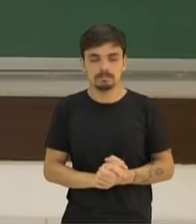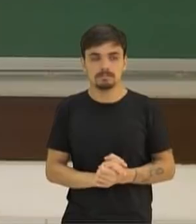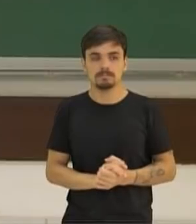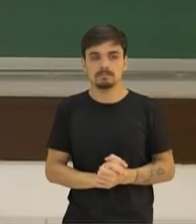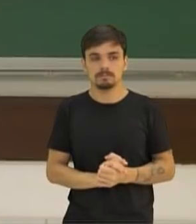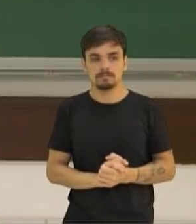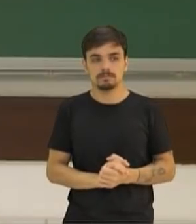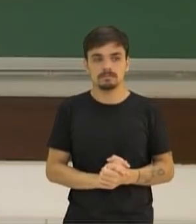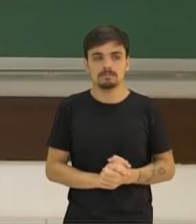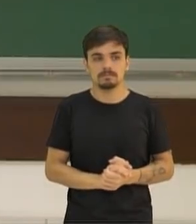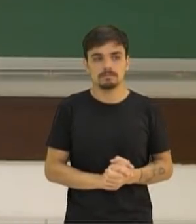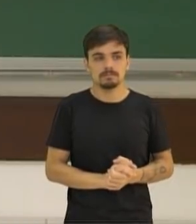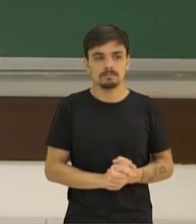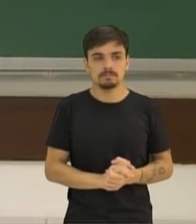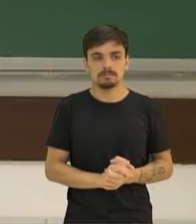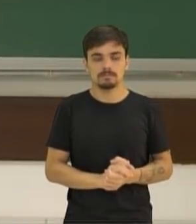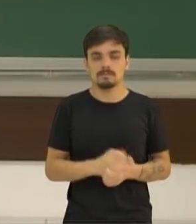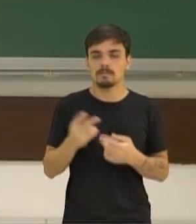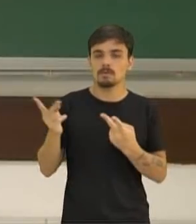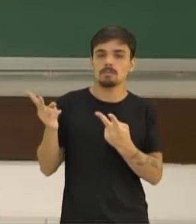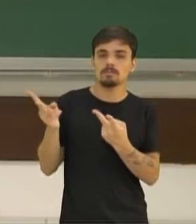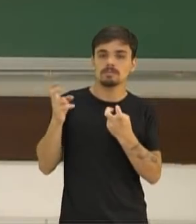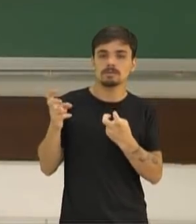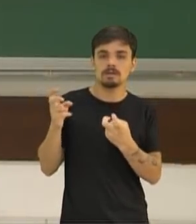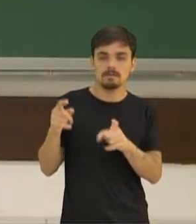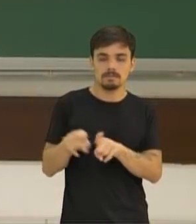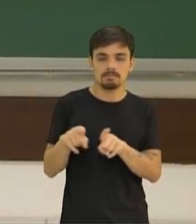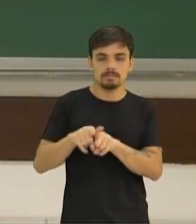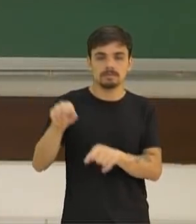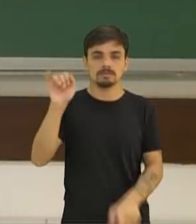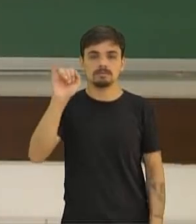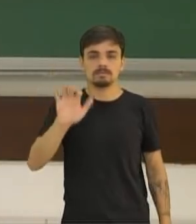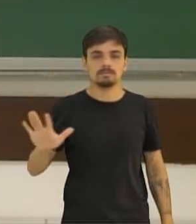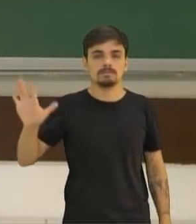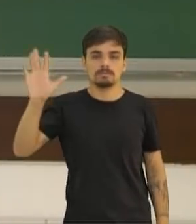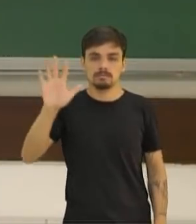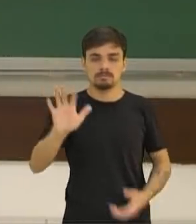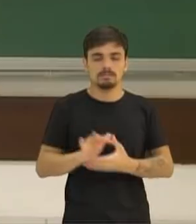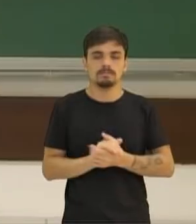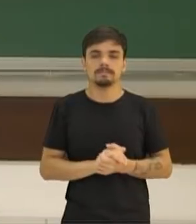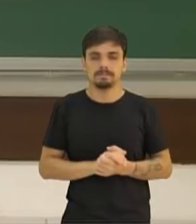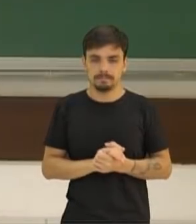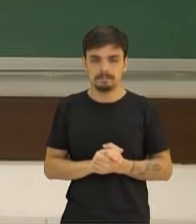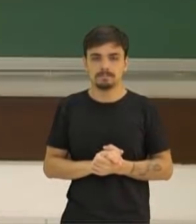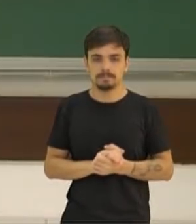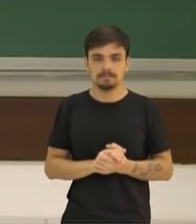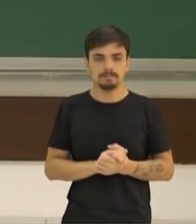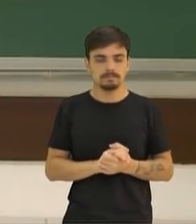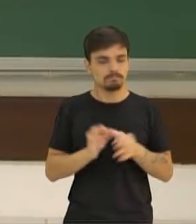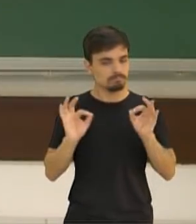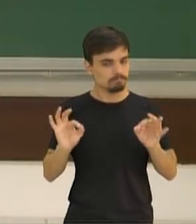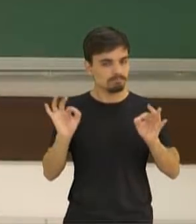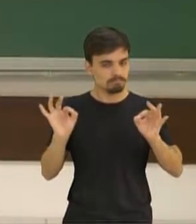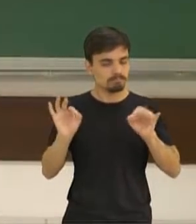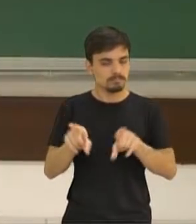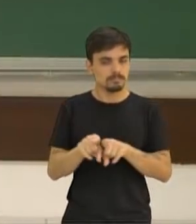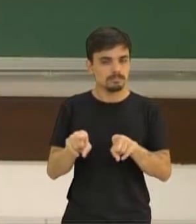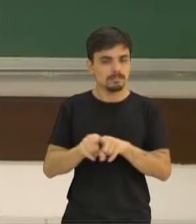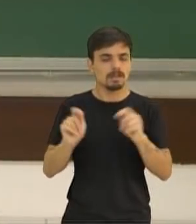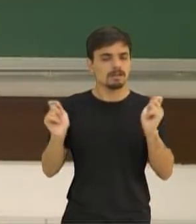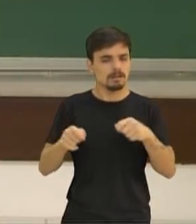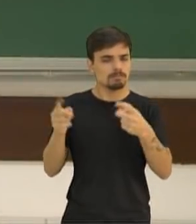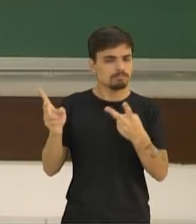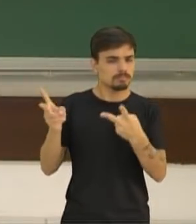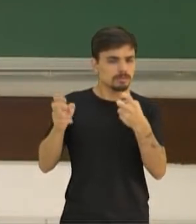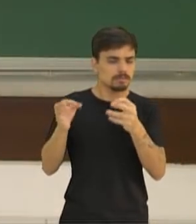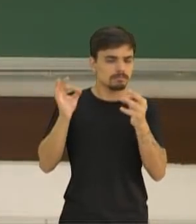só. Observem bem essa imagem desse anúncio publicitário. Certo? Observem bem